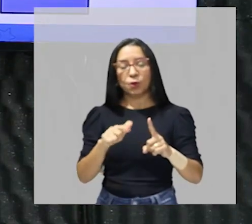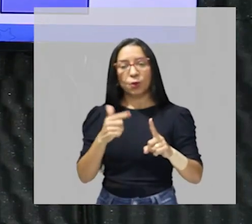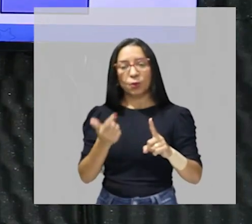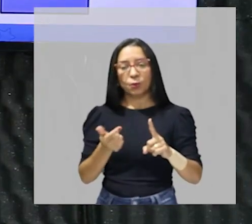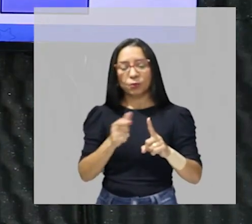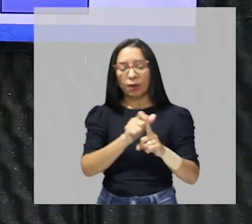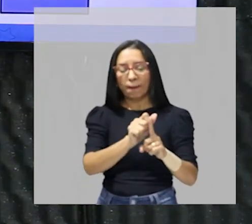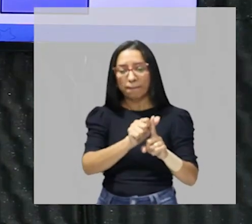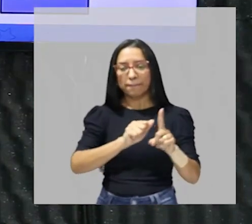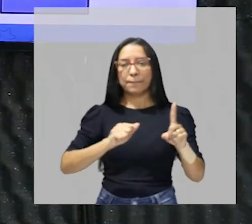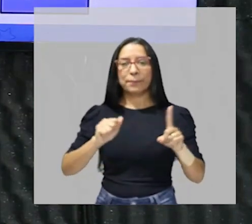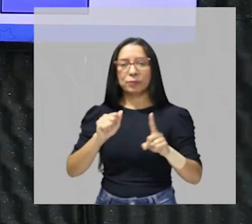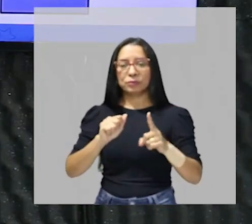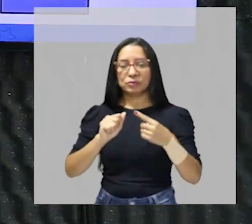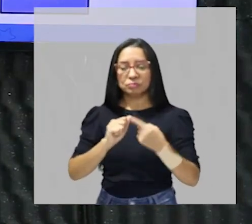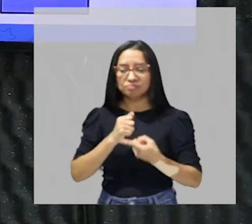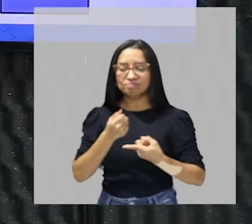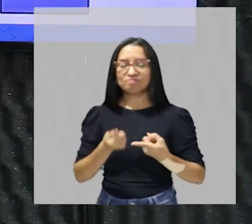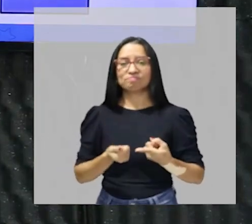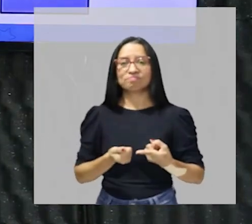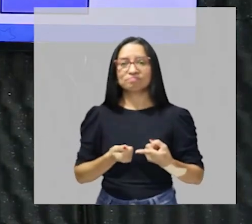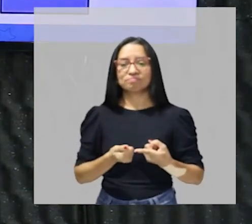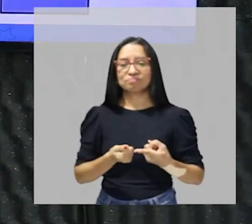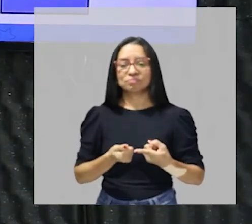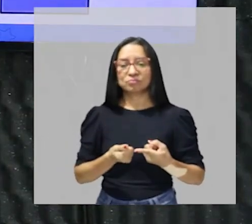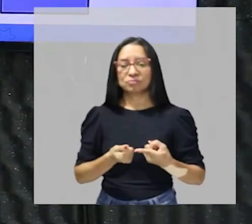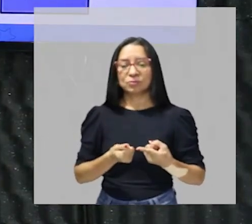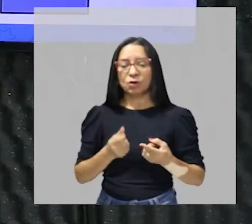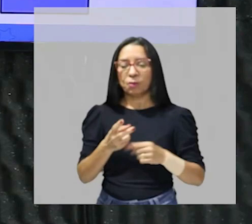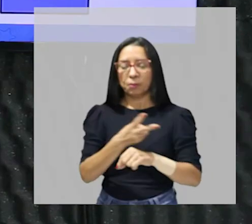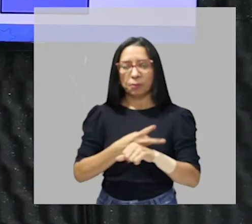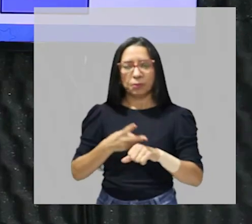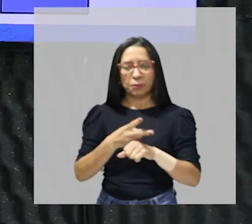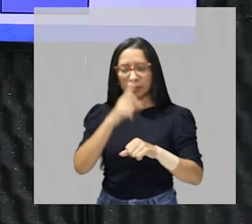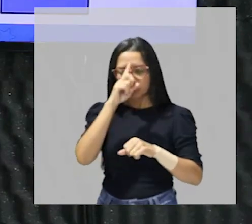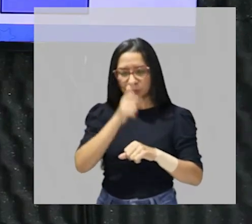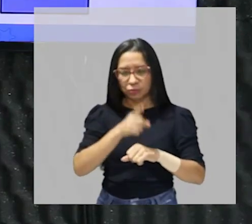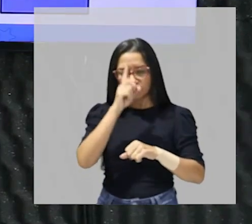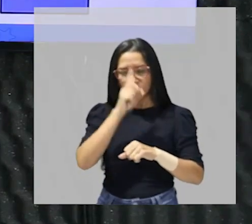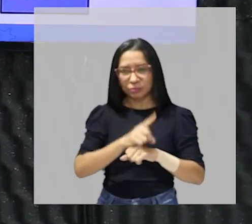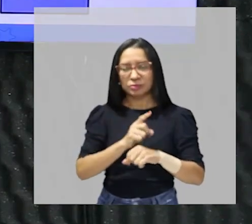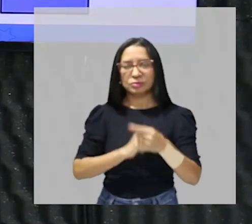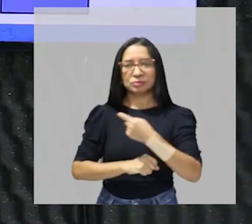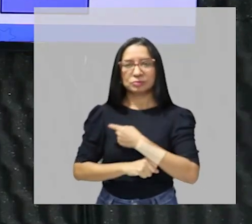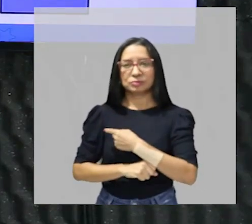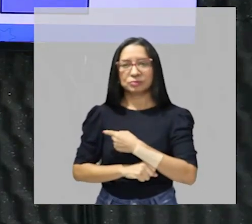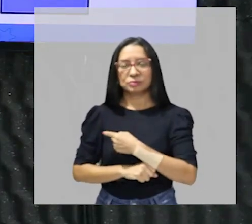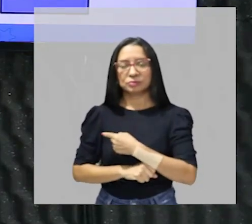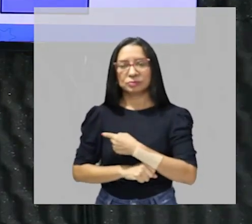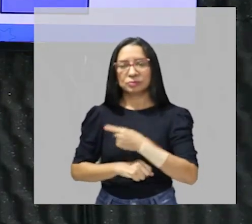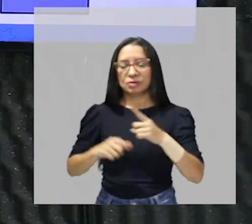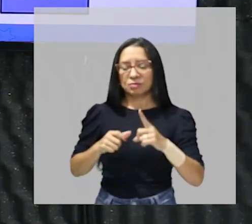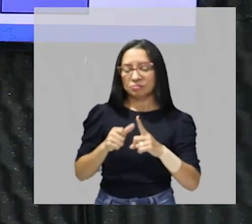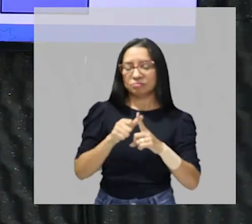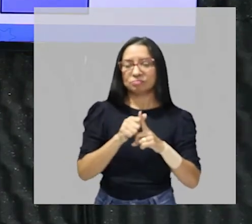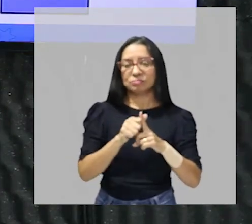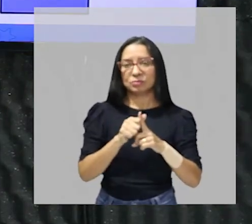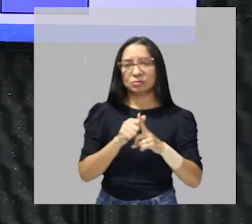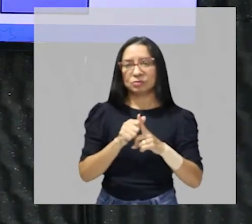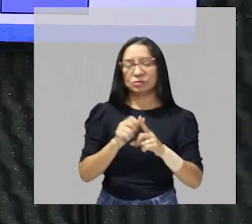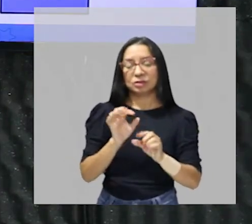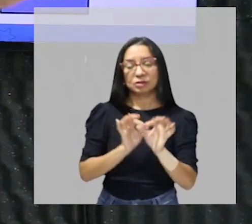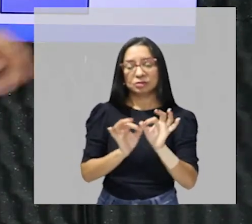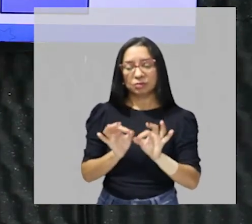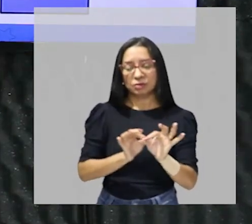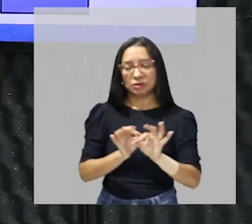outra, puxam ele para a guarda e estão lá no chão, buscando domínio, buscando alavanca, buscando torções, buscando estrangulamentos. É assim que funciona